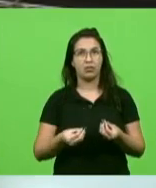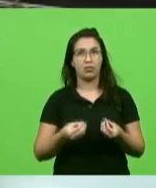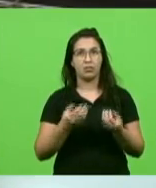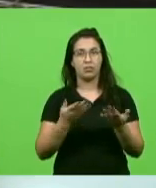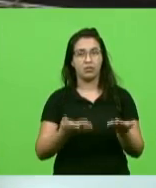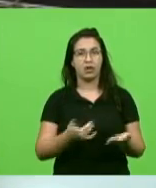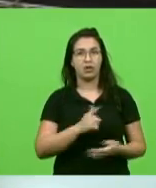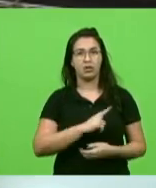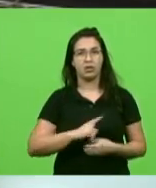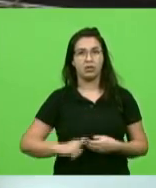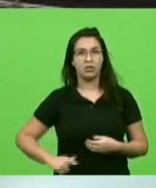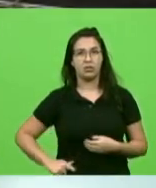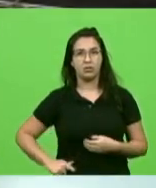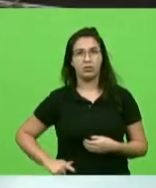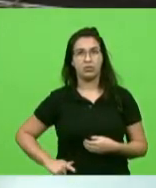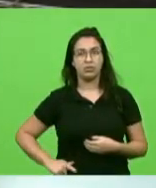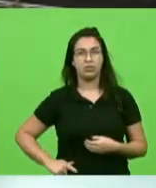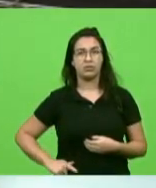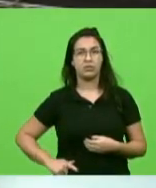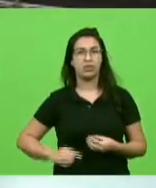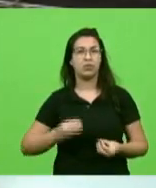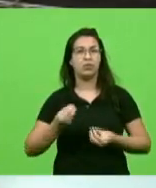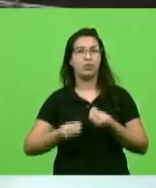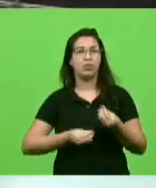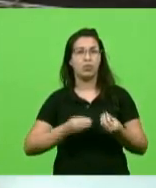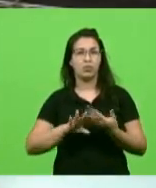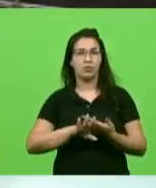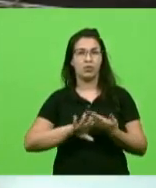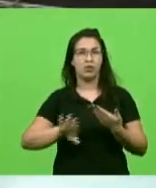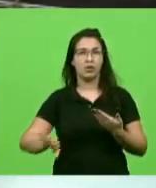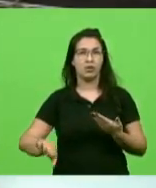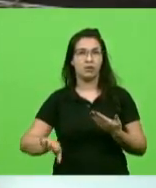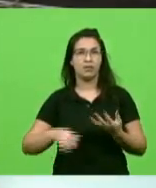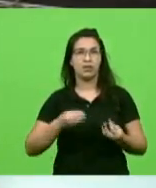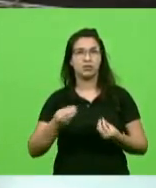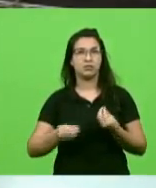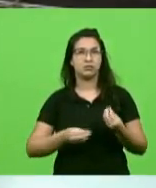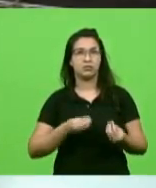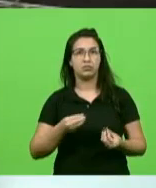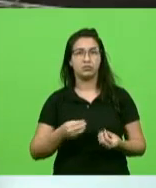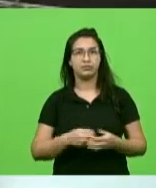governador caso venha a ser e afastado